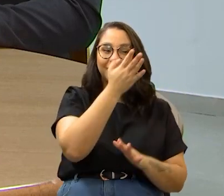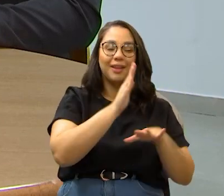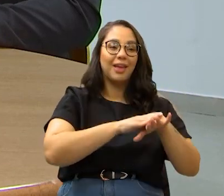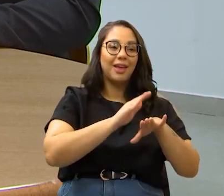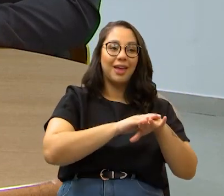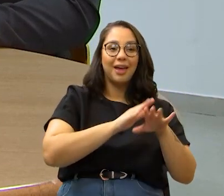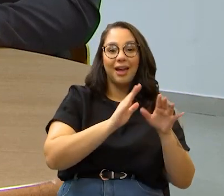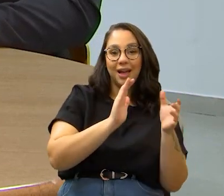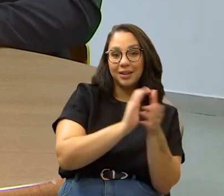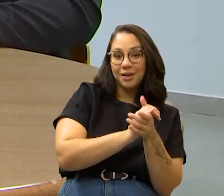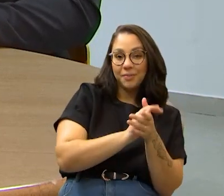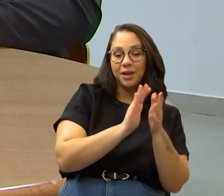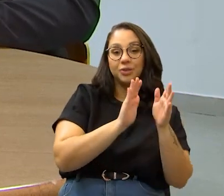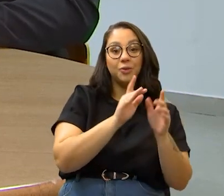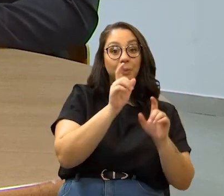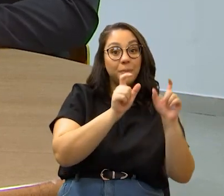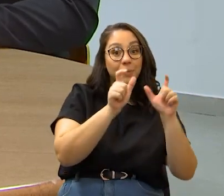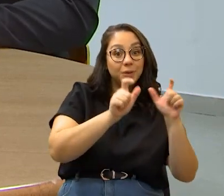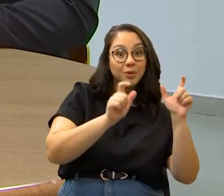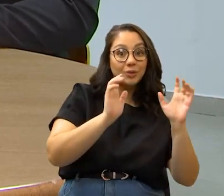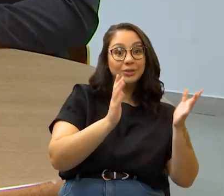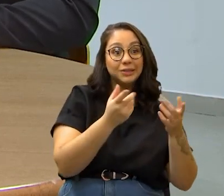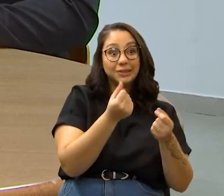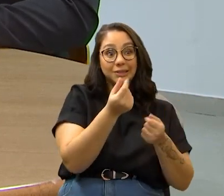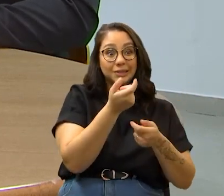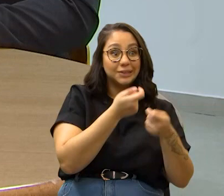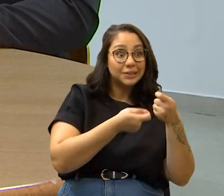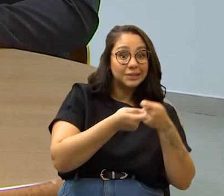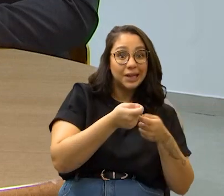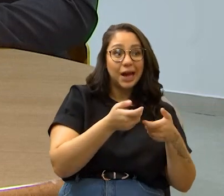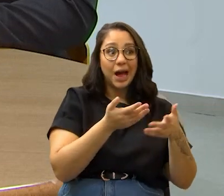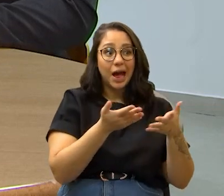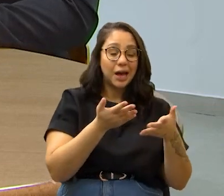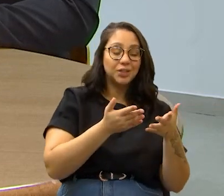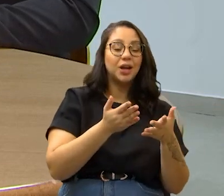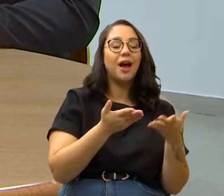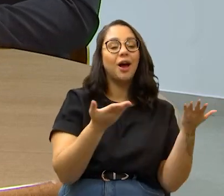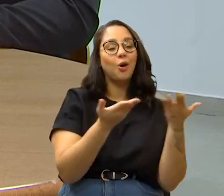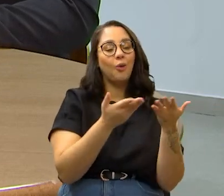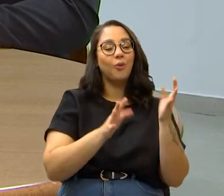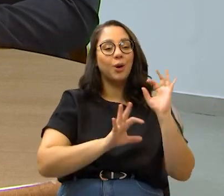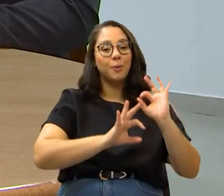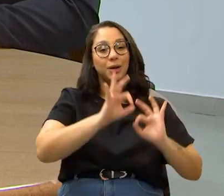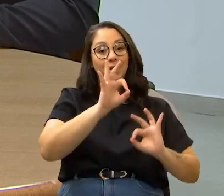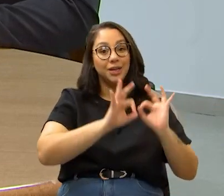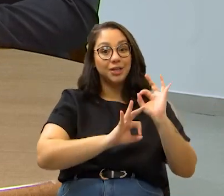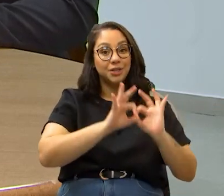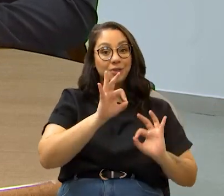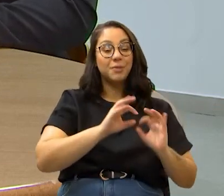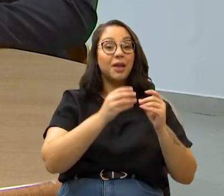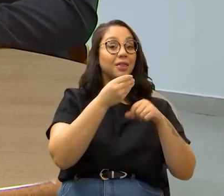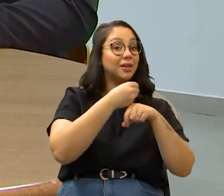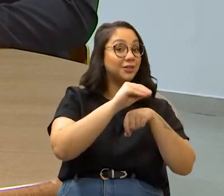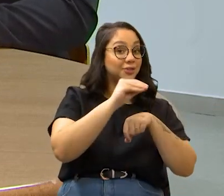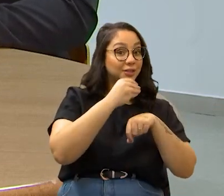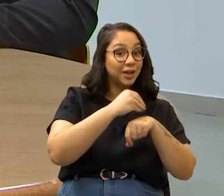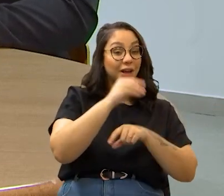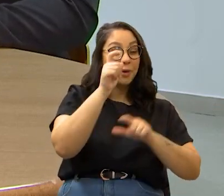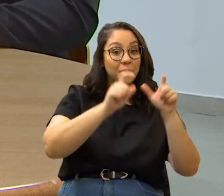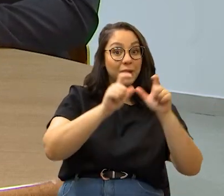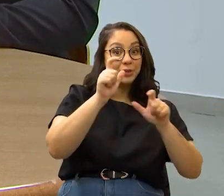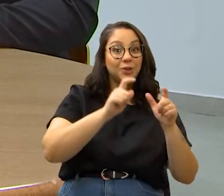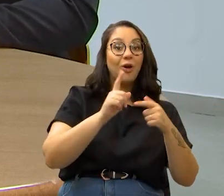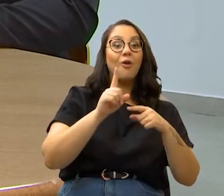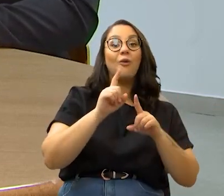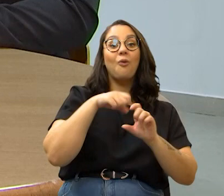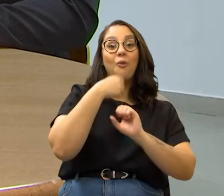mas o pessoal já está ali enrolado com as contas, então a gente vai fazer um planejamento aí, dar as dicas para quem